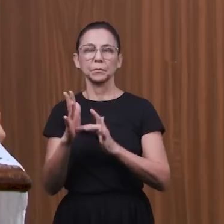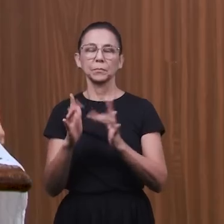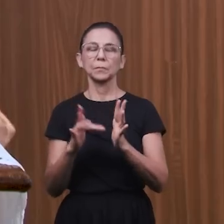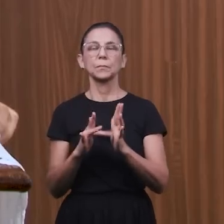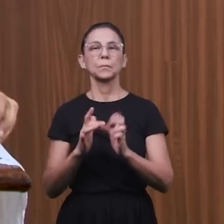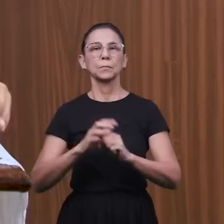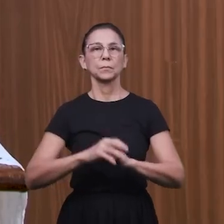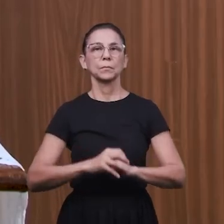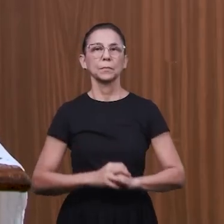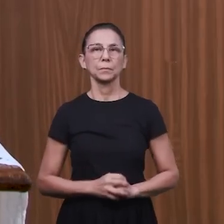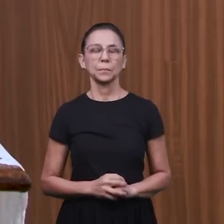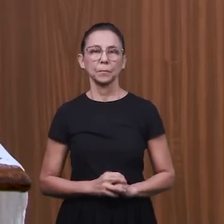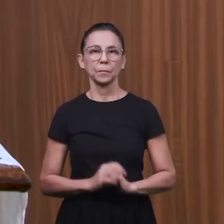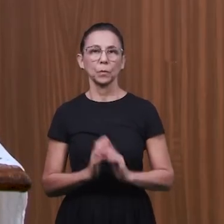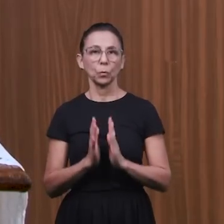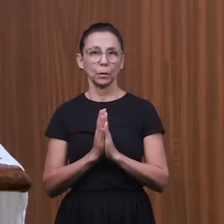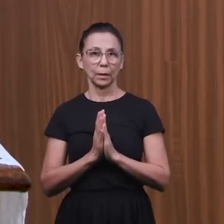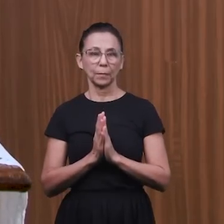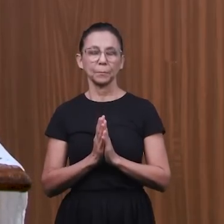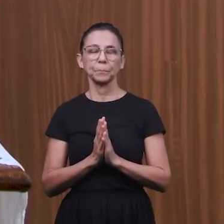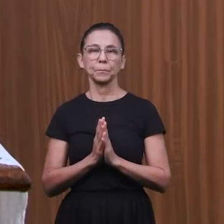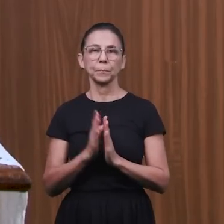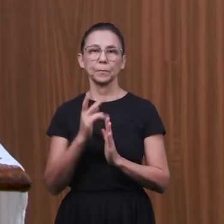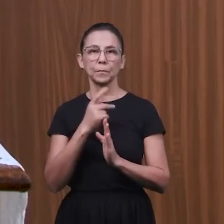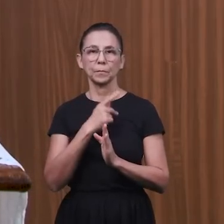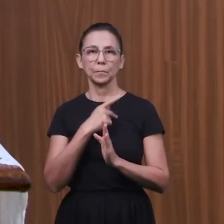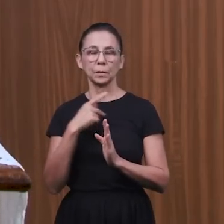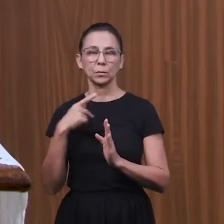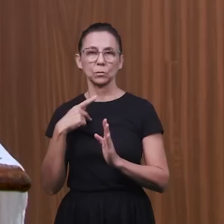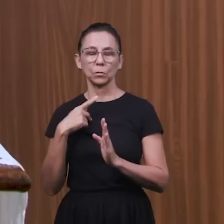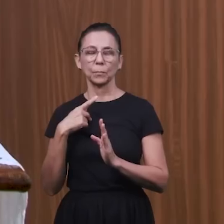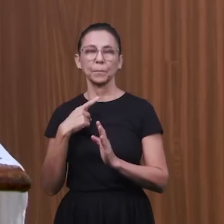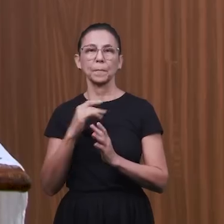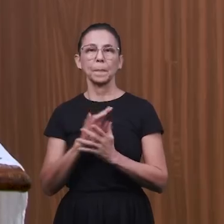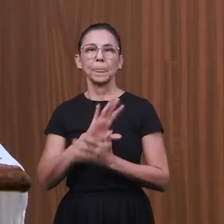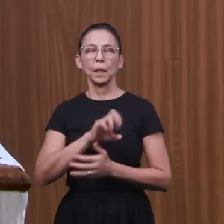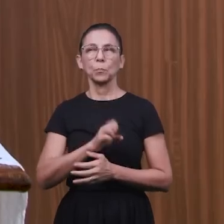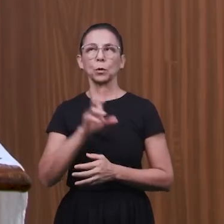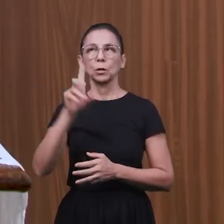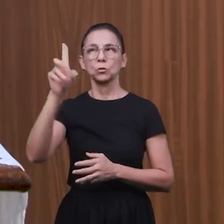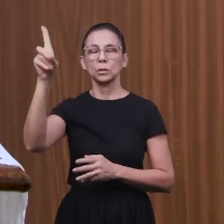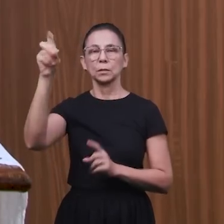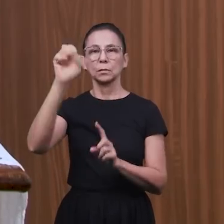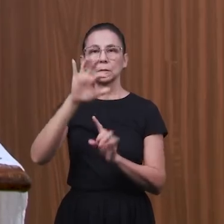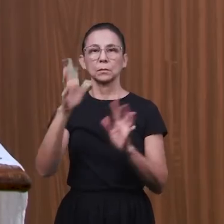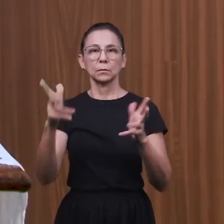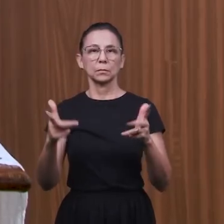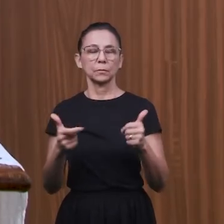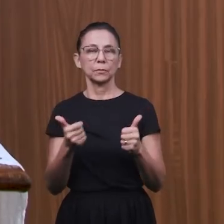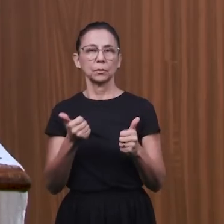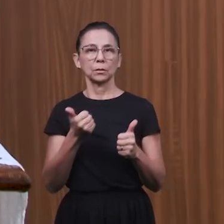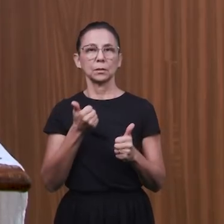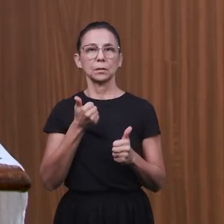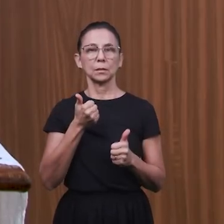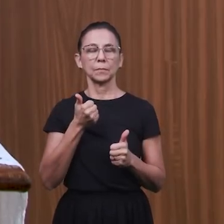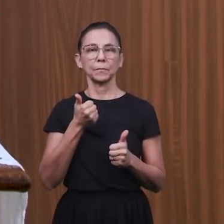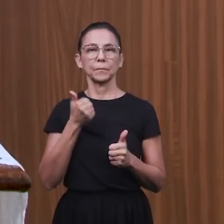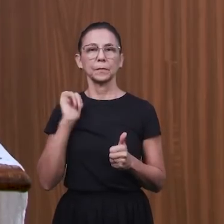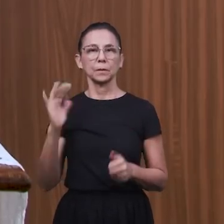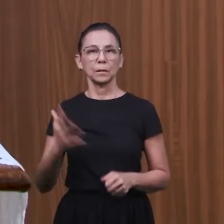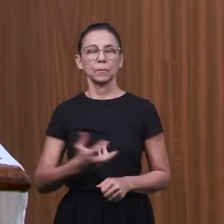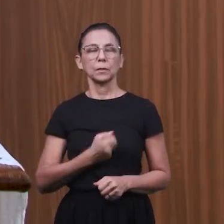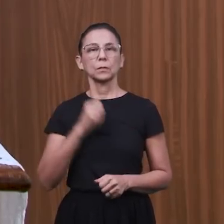nome do Senhor Jesus. E que o amor de Deus, o nosso Pai, a graça maravilhosa, salvadora do Senhor Jesus,